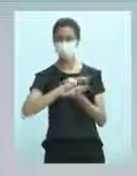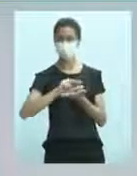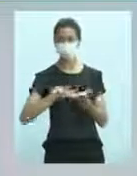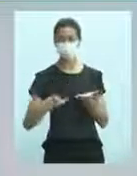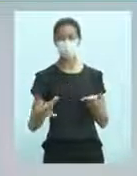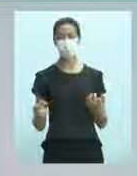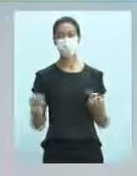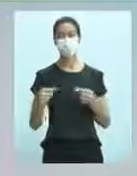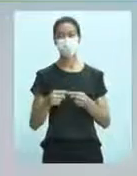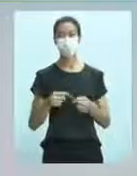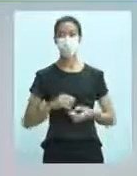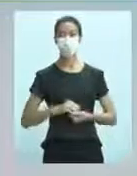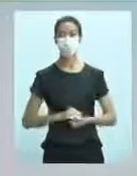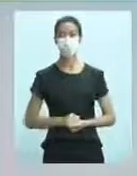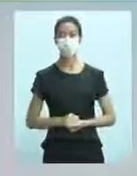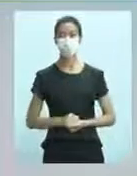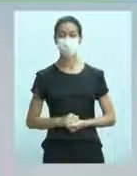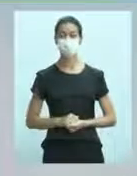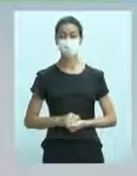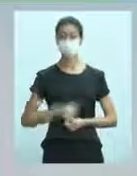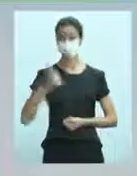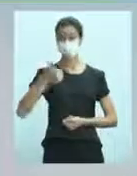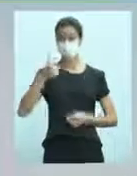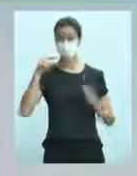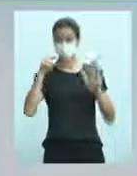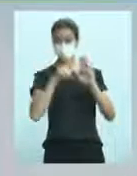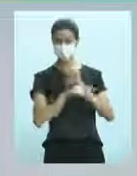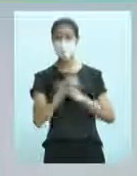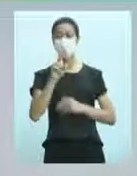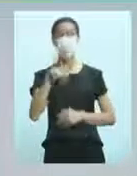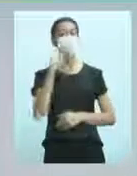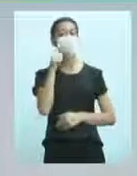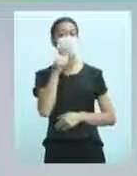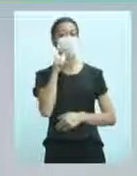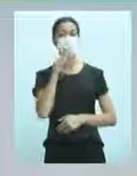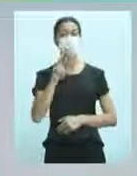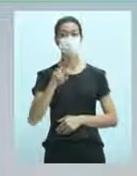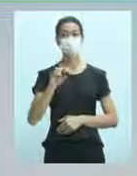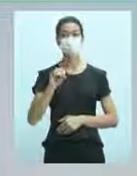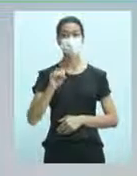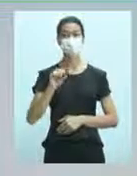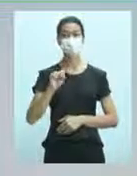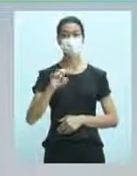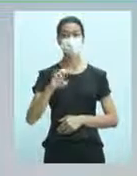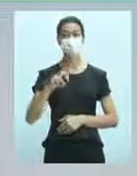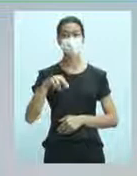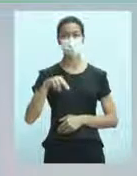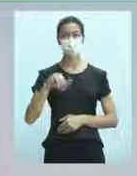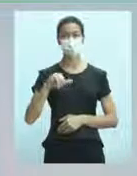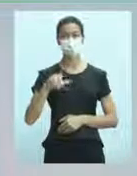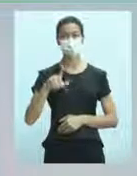estado de saúde pelo governo do estado a primeira pergunta é da rosenilda pereira